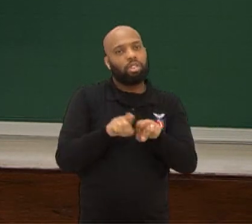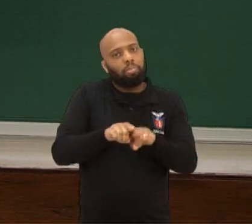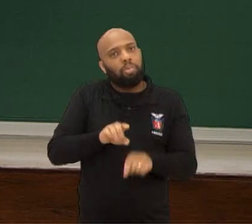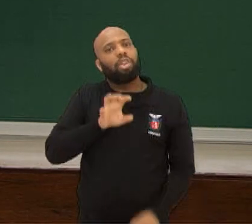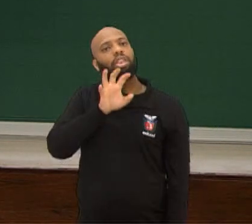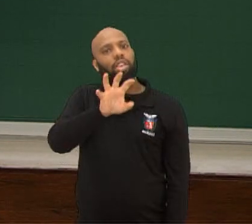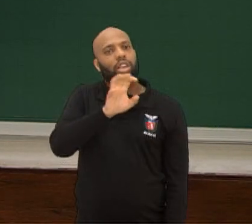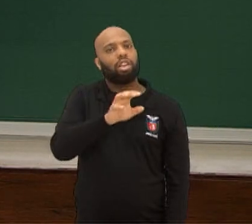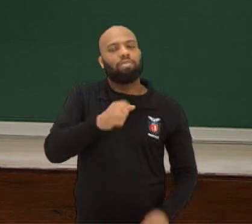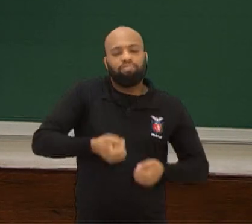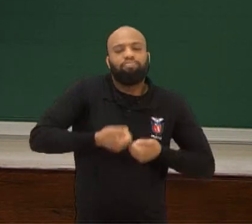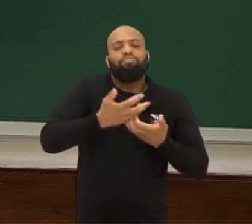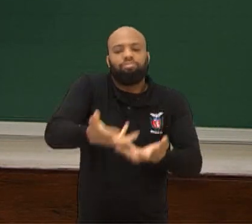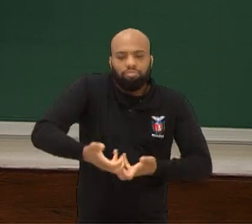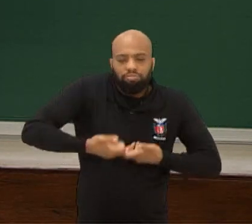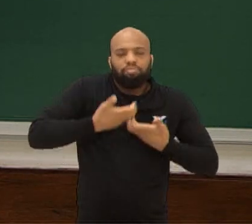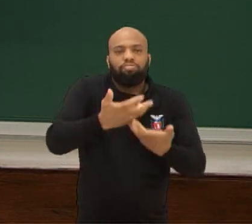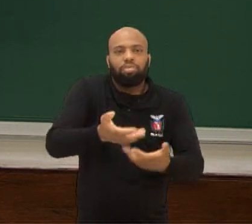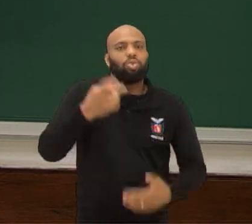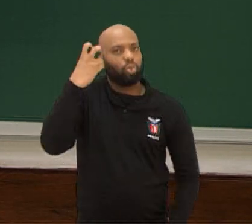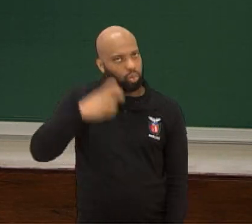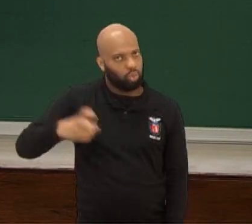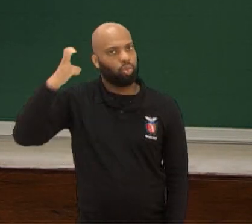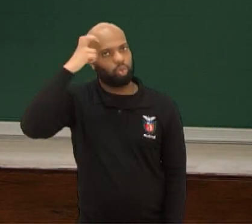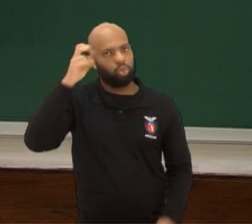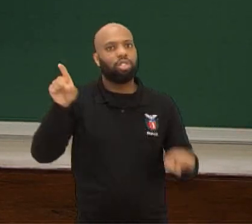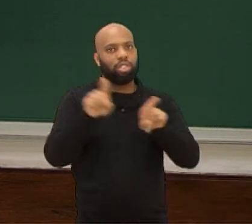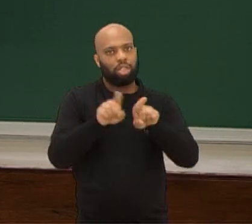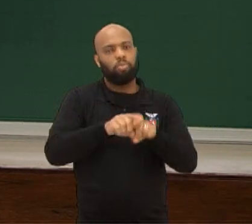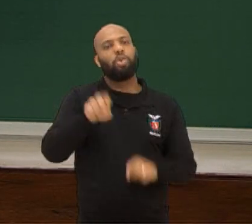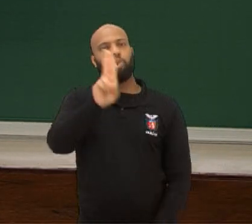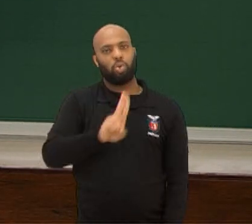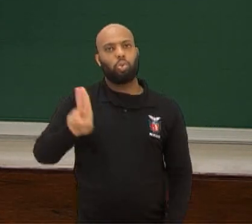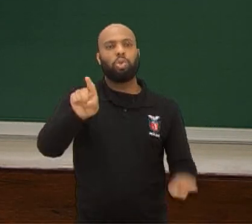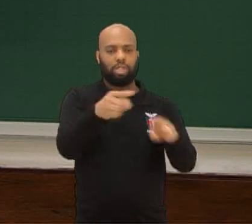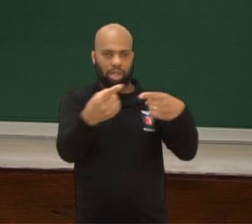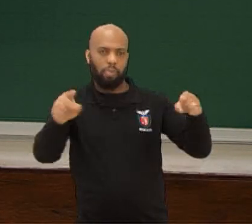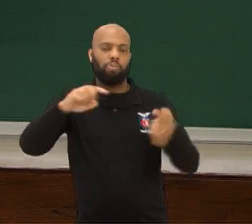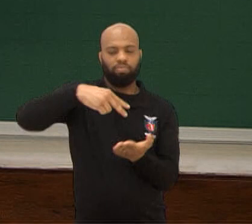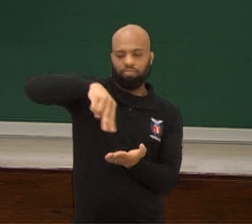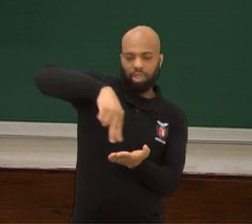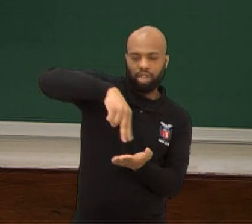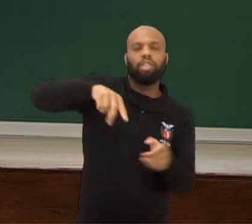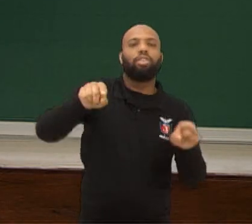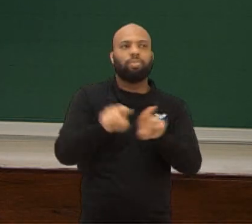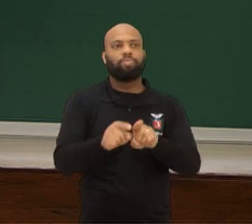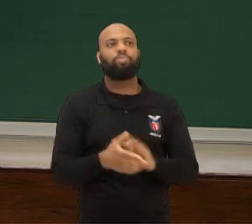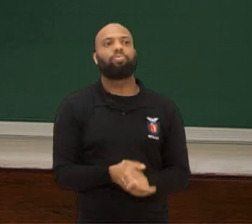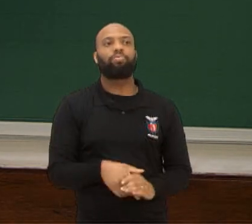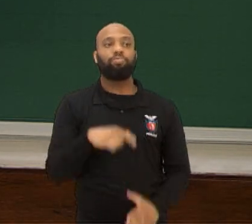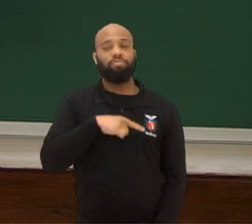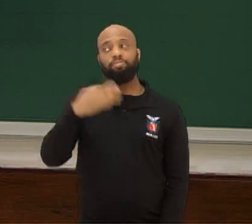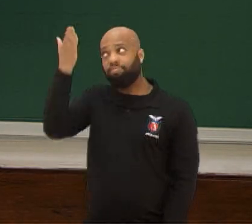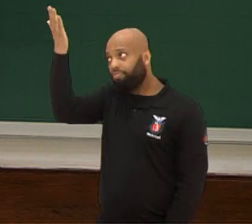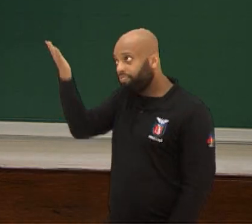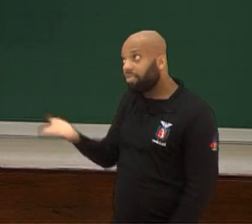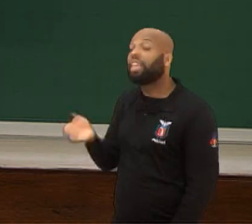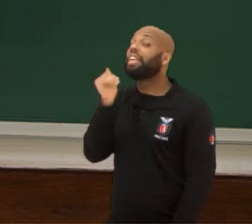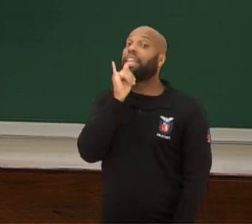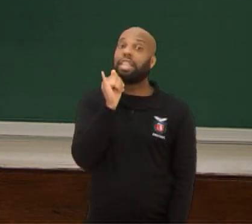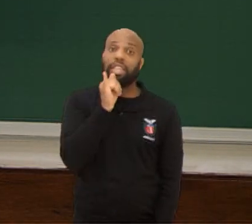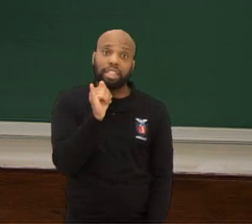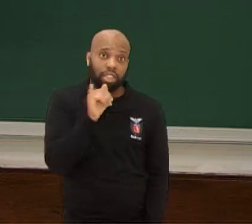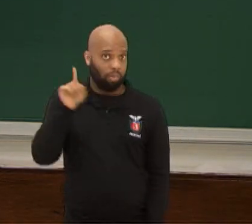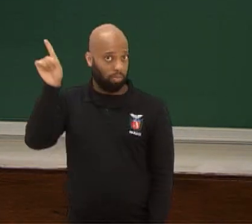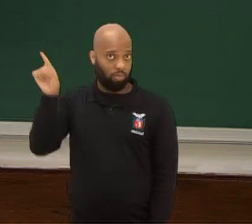ali expressam seus hábitos, sua cultura, através de música, dança e tudo mais. Então nós temos aqui um exemplo